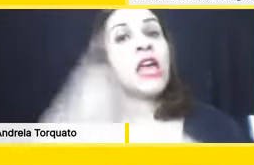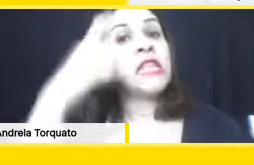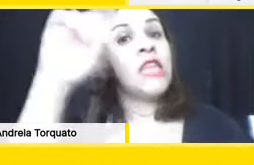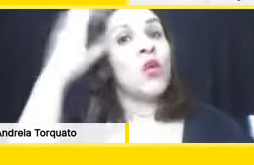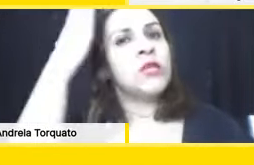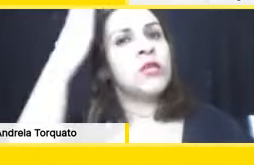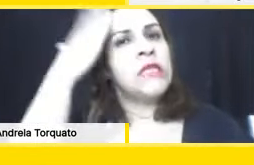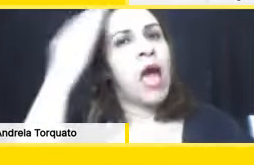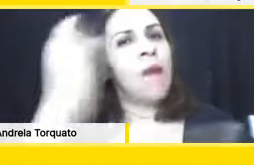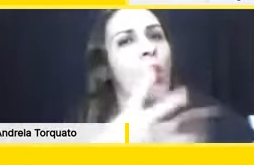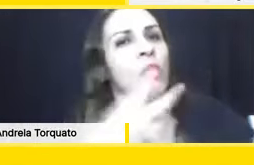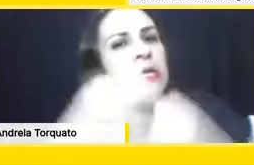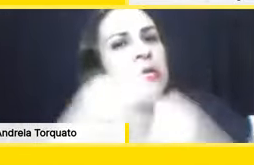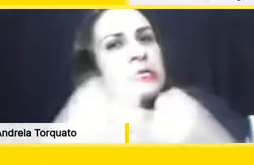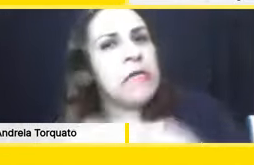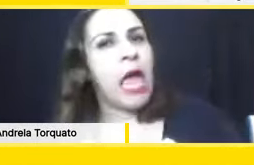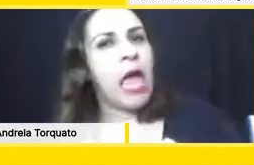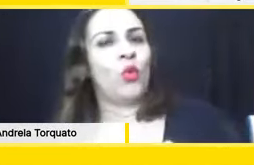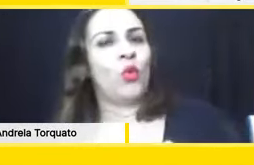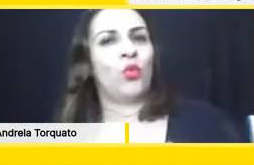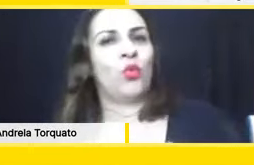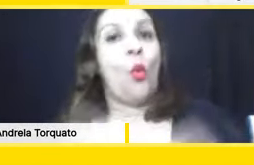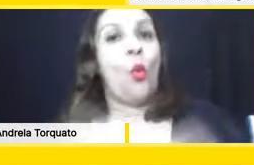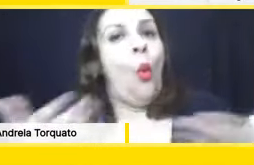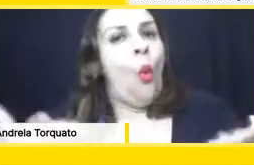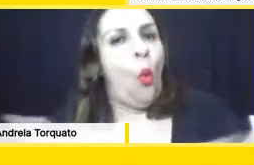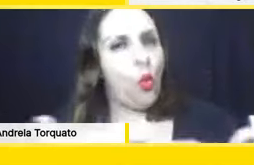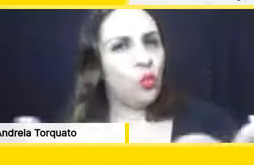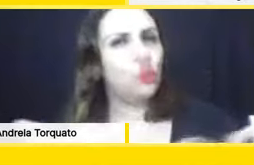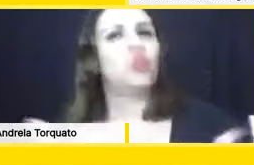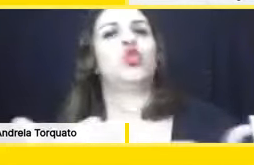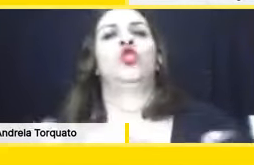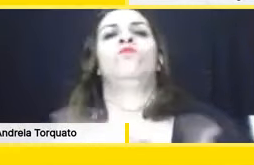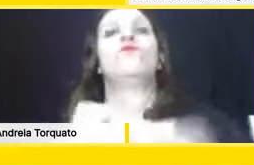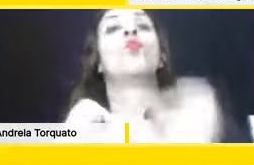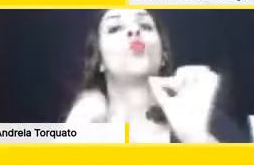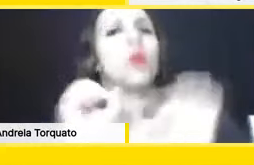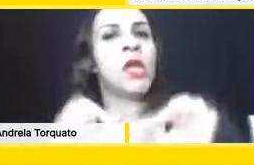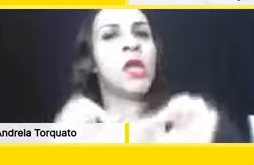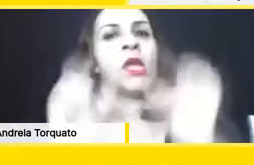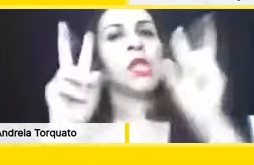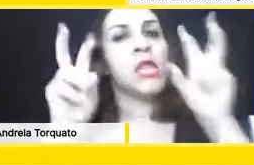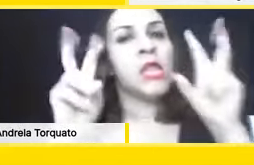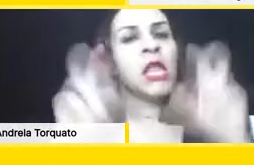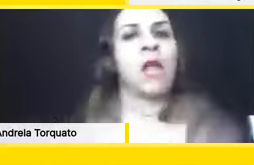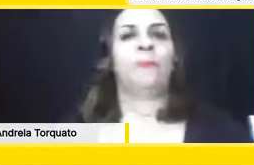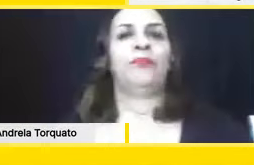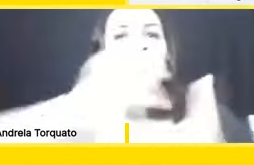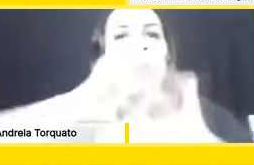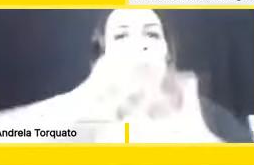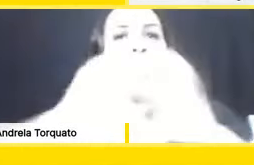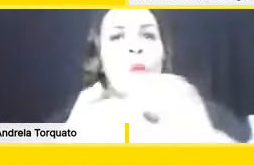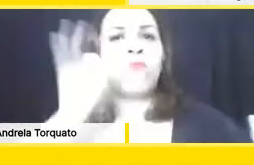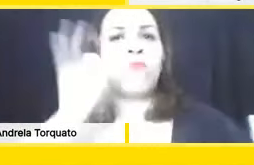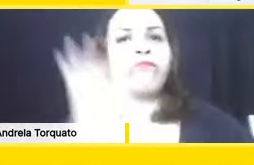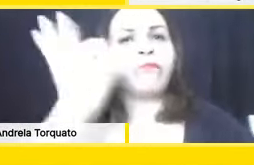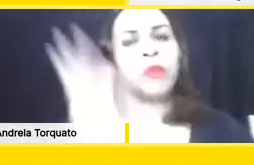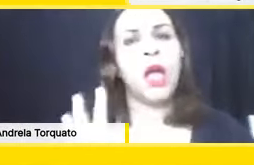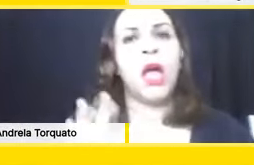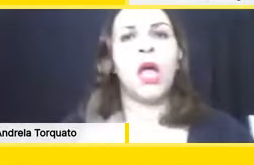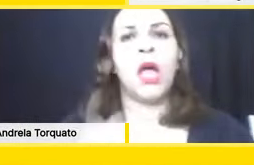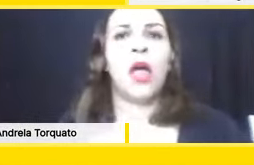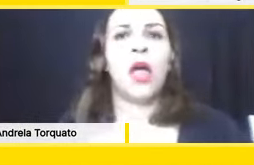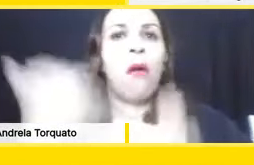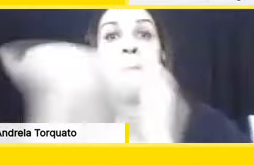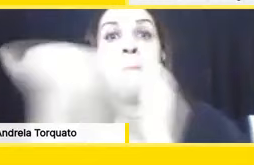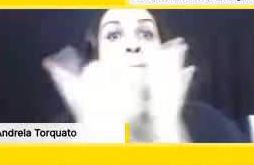Deus. Hoje nós vamos falar, né, sobre o tema que é sobre a reforma da Previdência, não agora com um